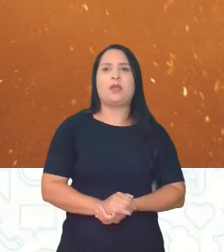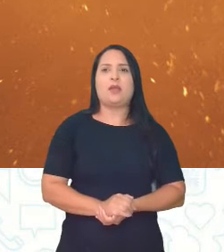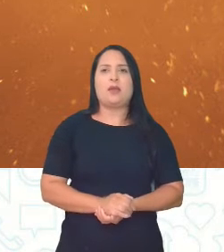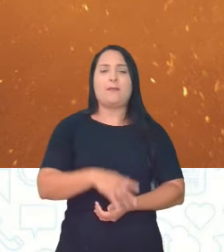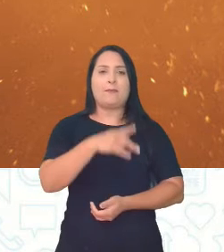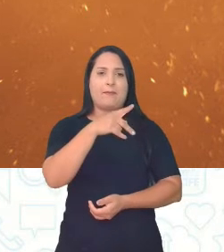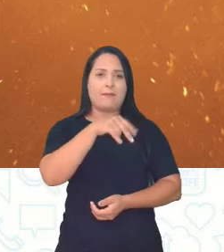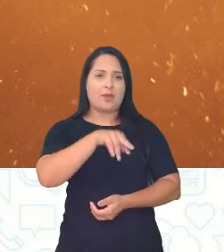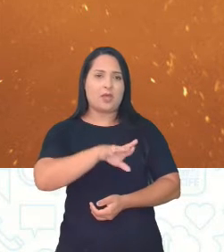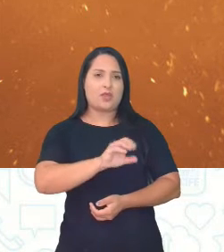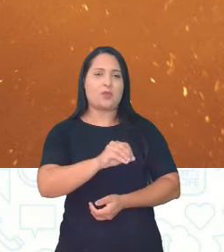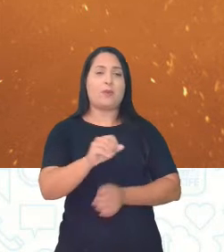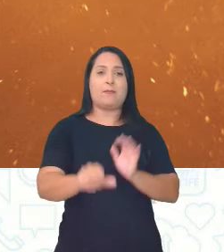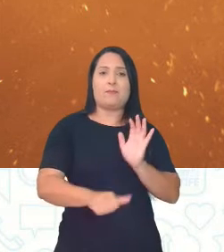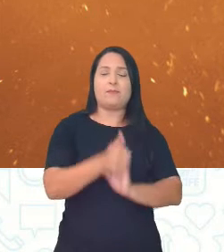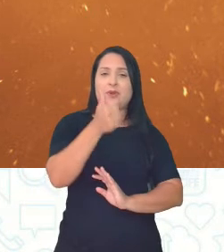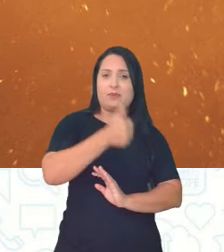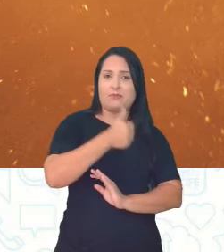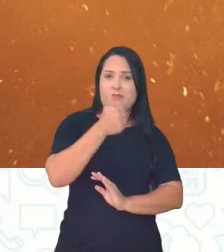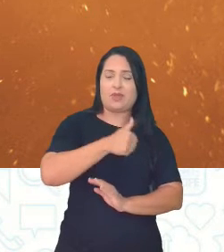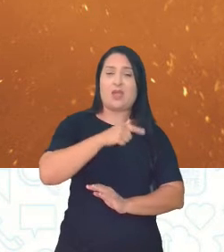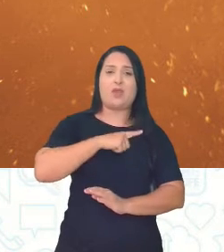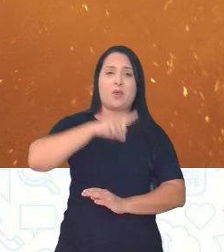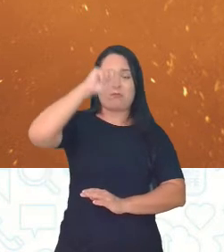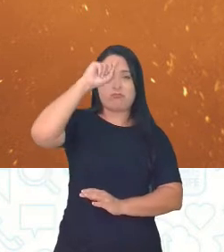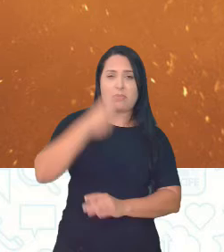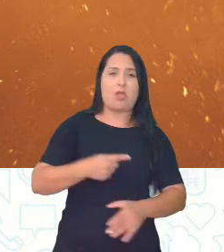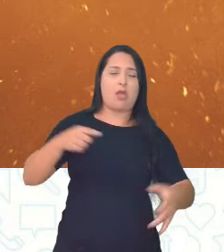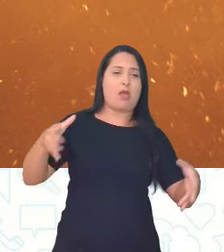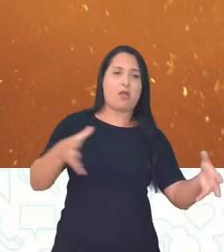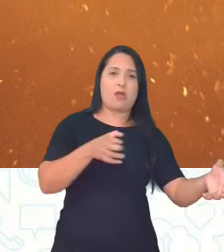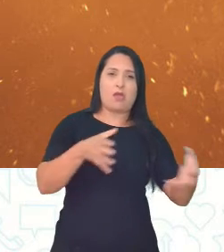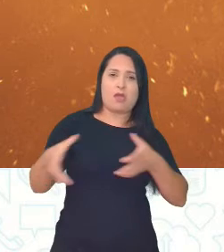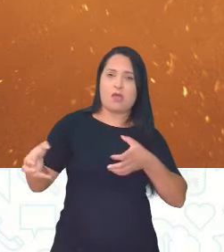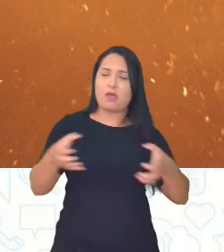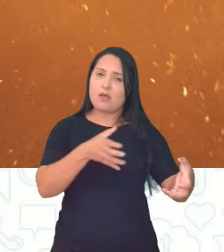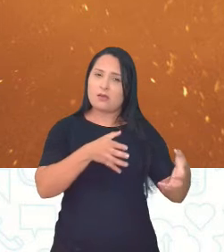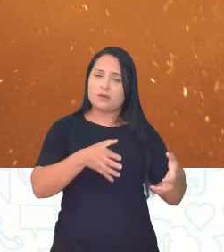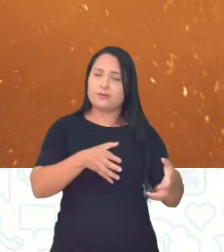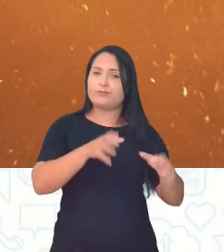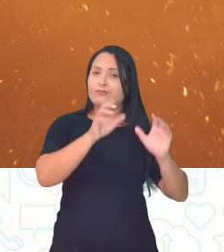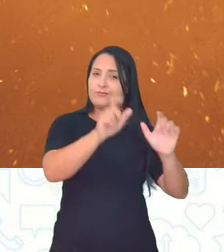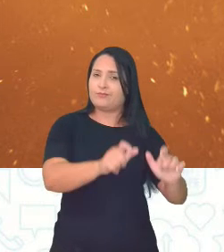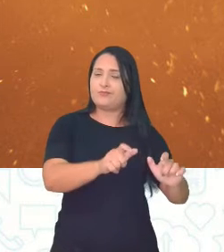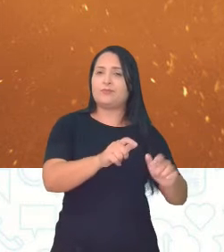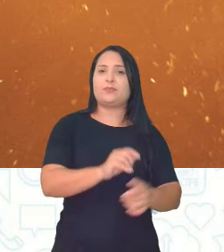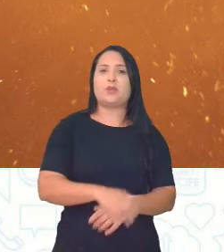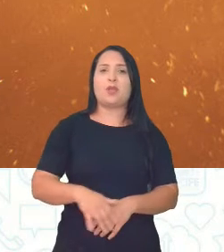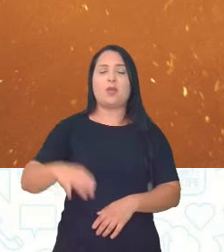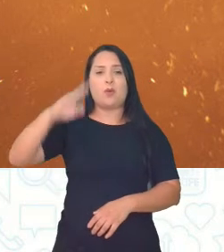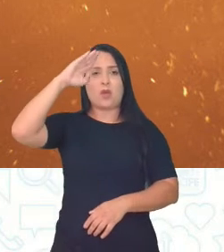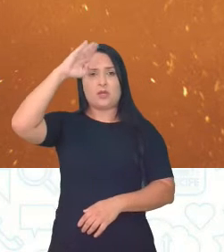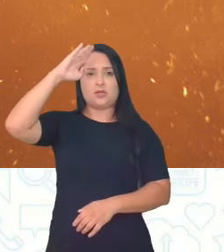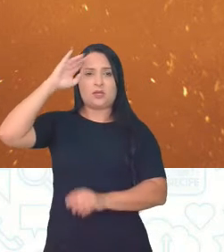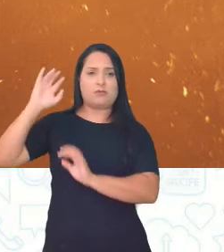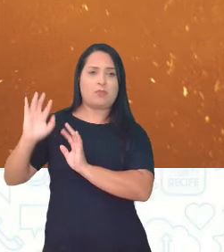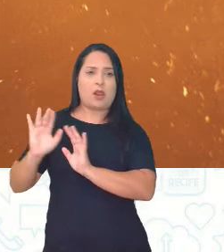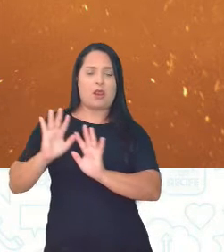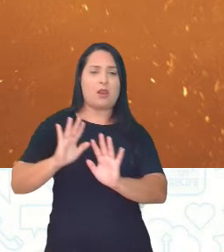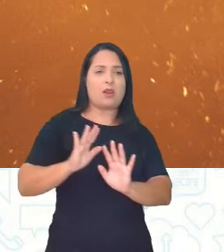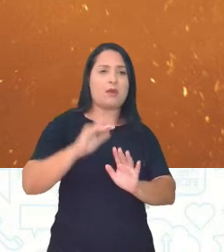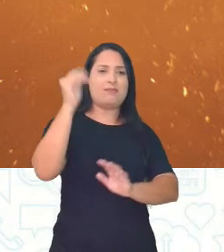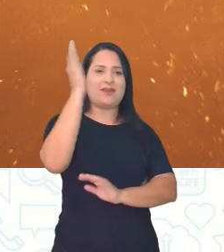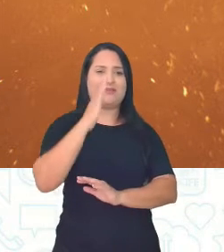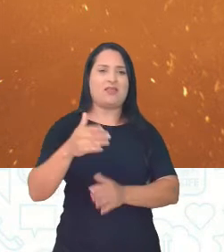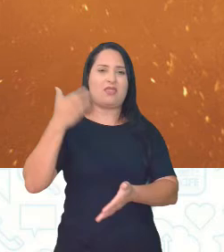I, né, declarou guerra a essa província aí. E o exército brasileiro foi